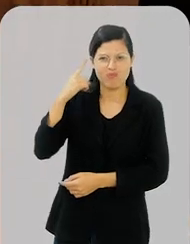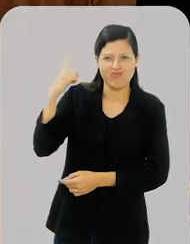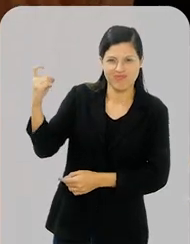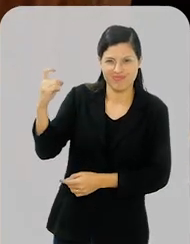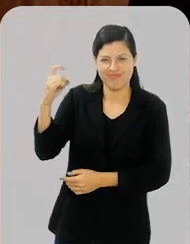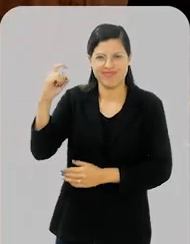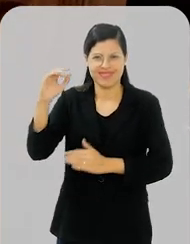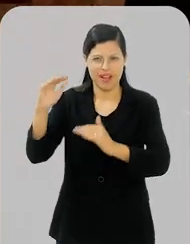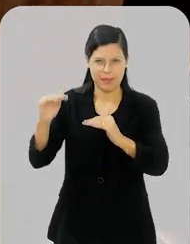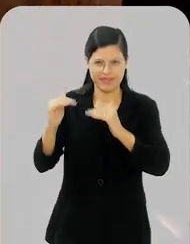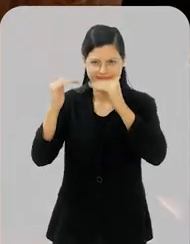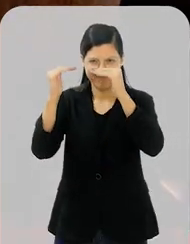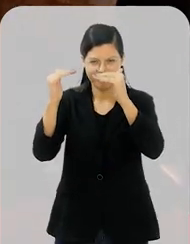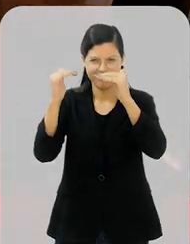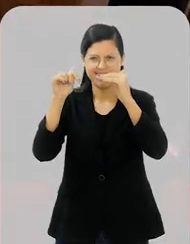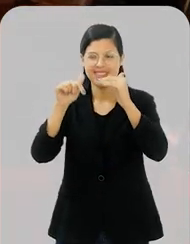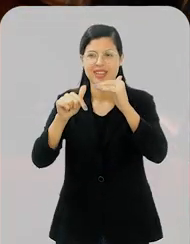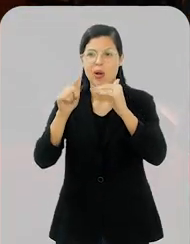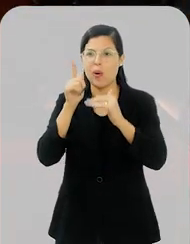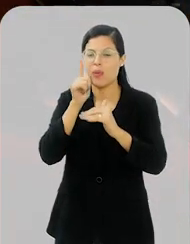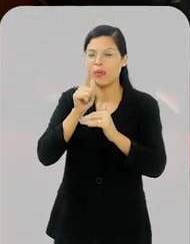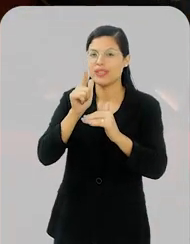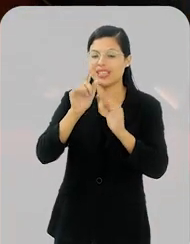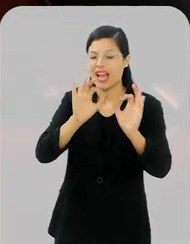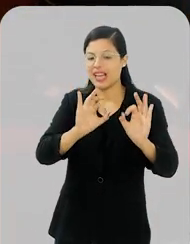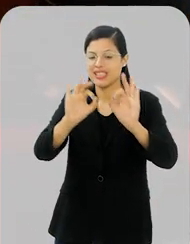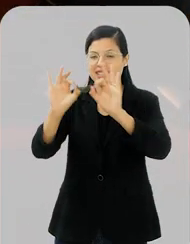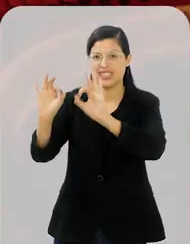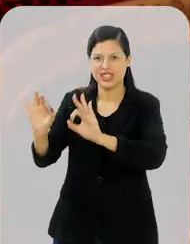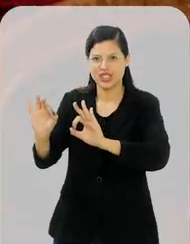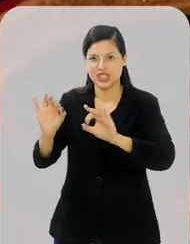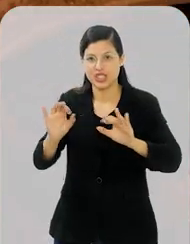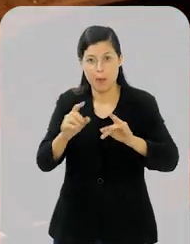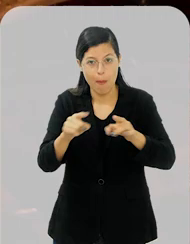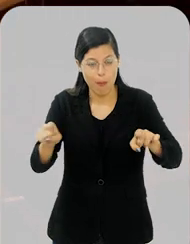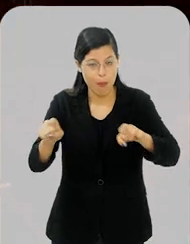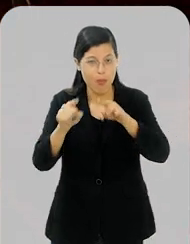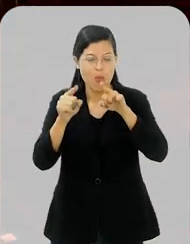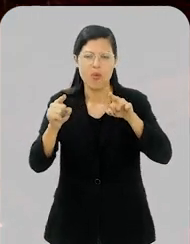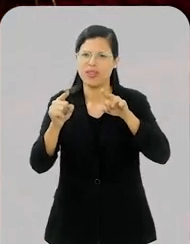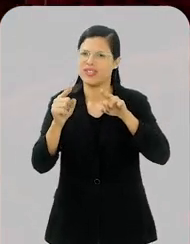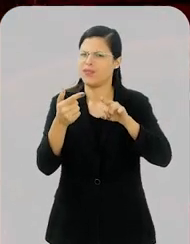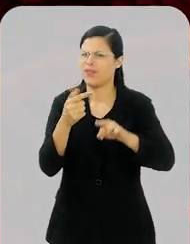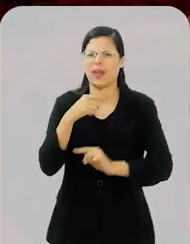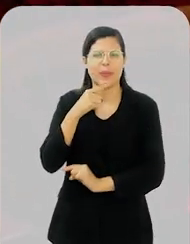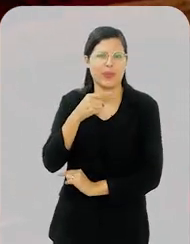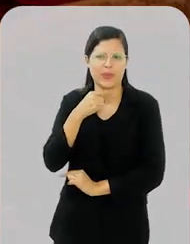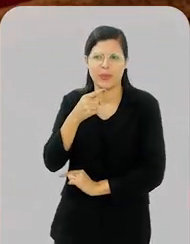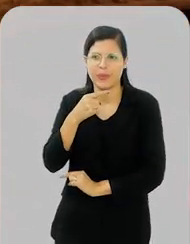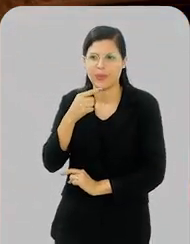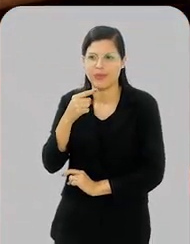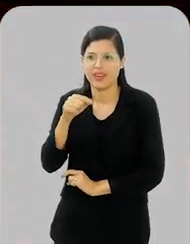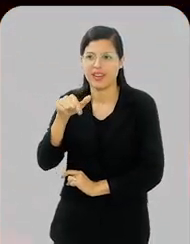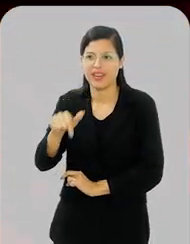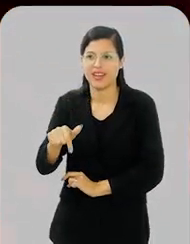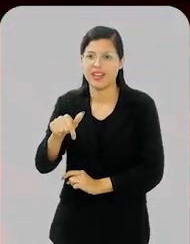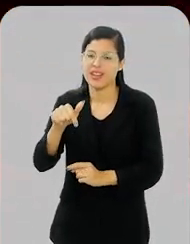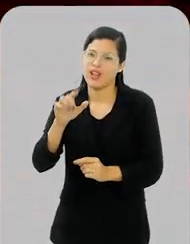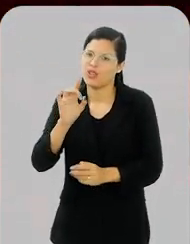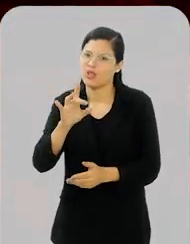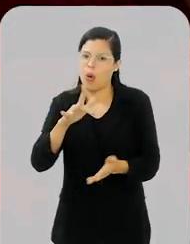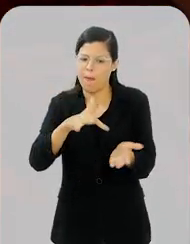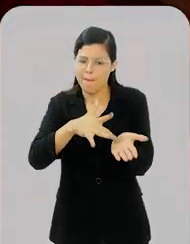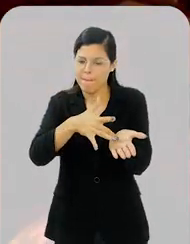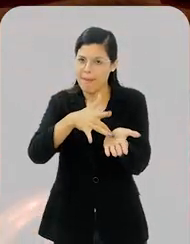A melhor acústica do teatro para você assistir, vamos dizer, concerto, para você assistir ópera, não tem dúvida nenhuma que era assim. Só não